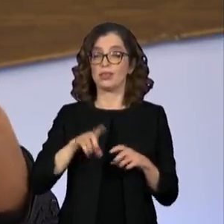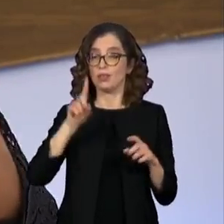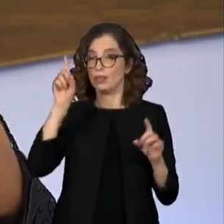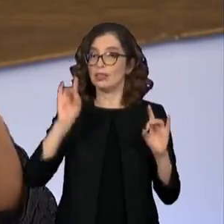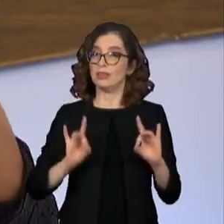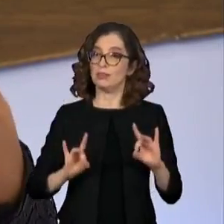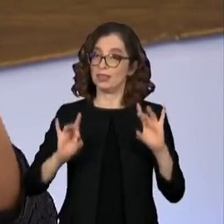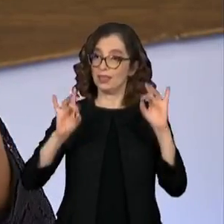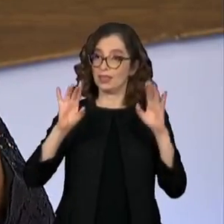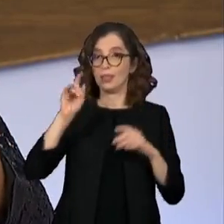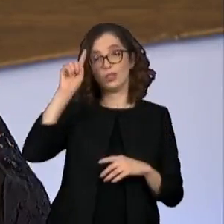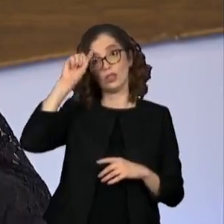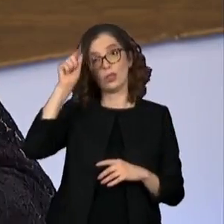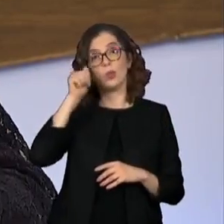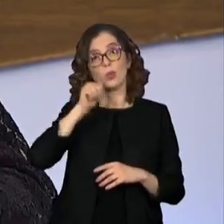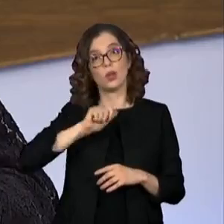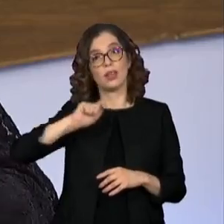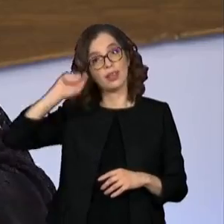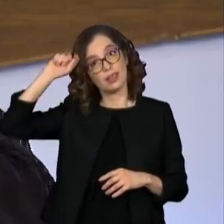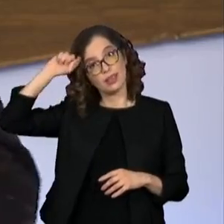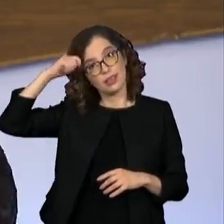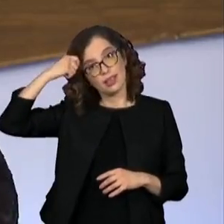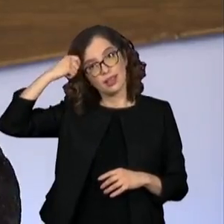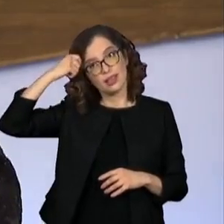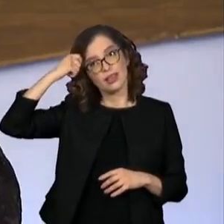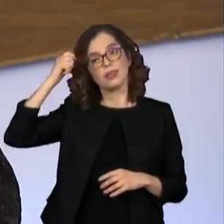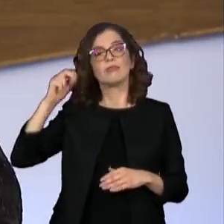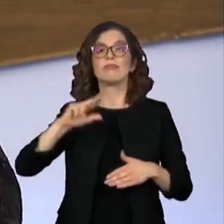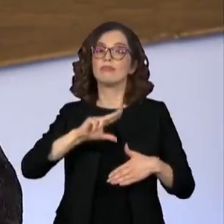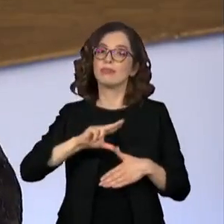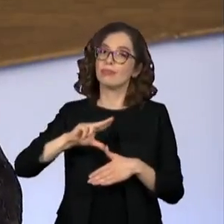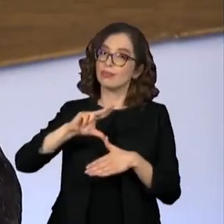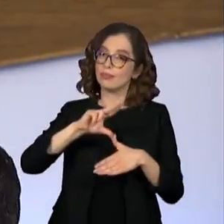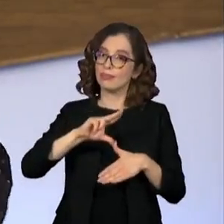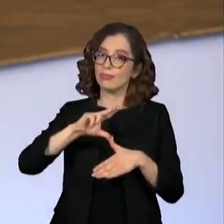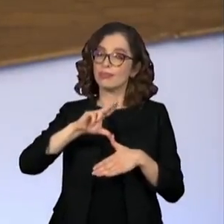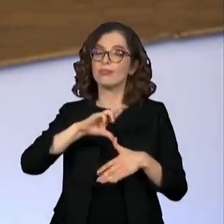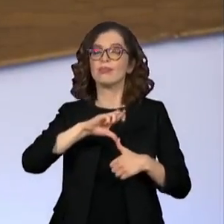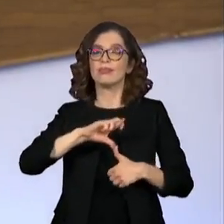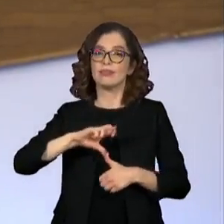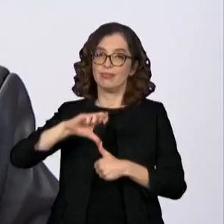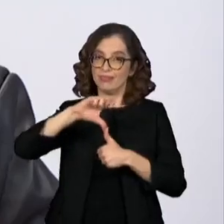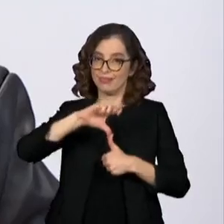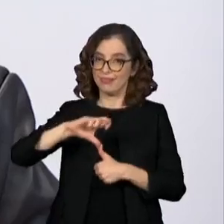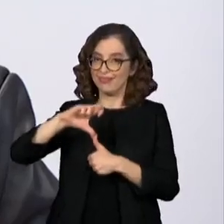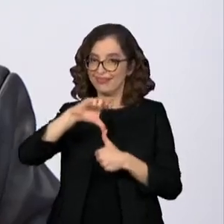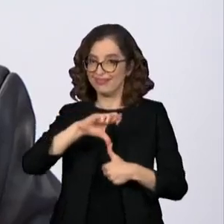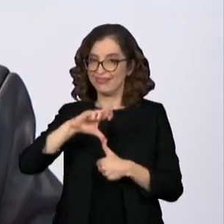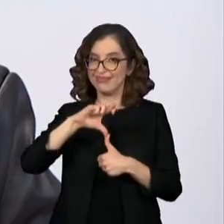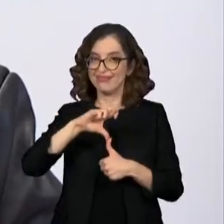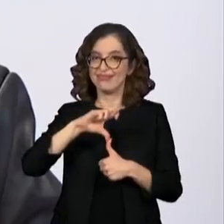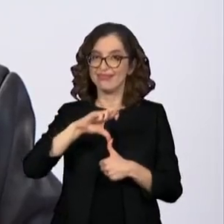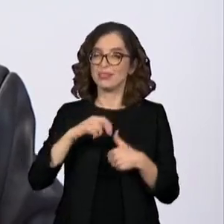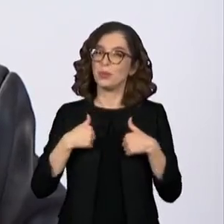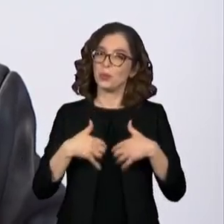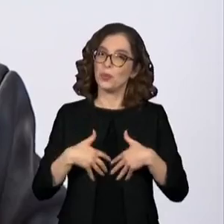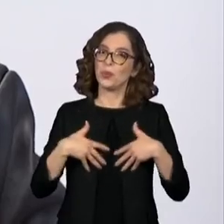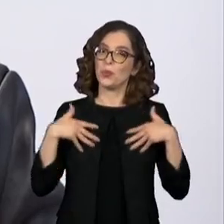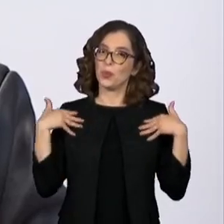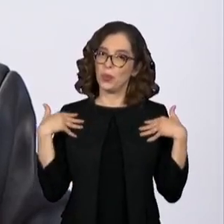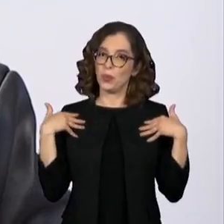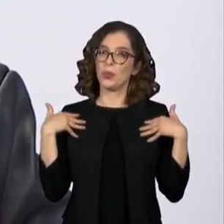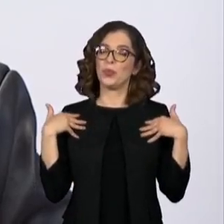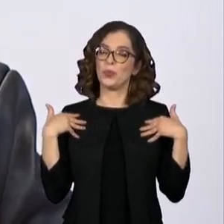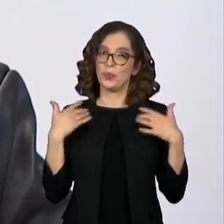da Mulher Negra Latino-Americana e Caribenha. Então é realmente uma honra para mim. Fátima, eu queria começar. Tem